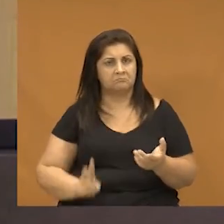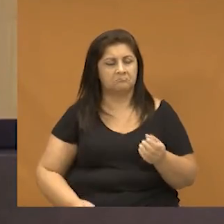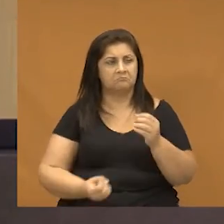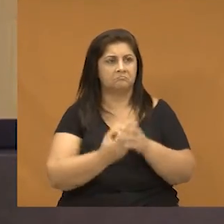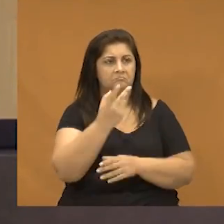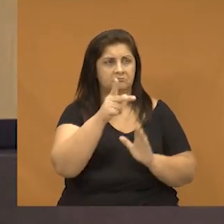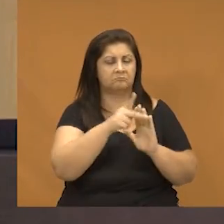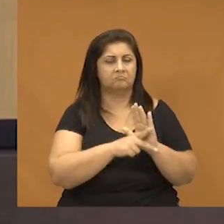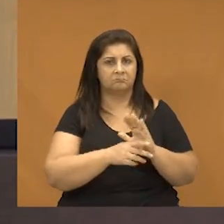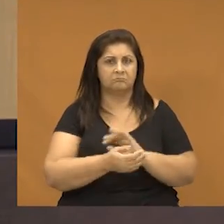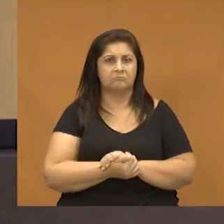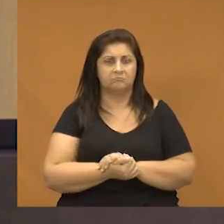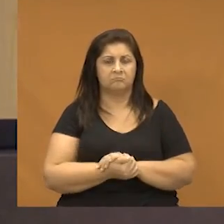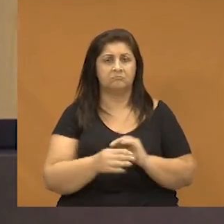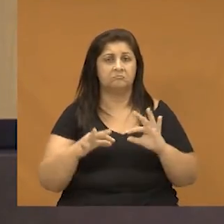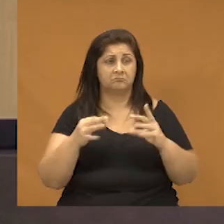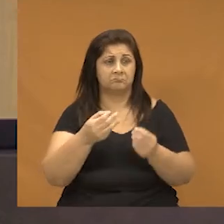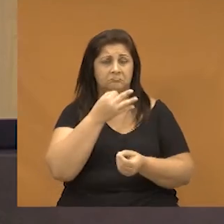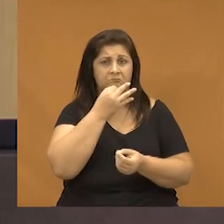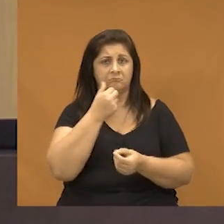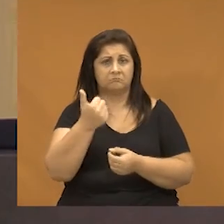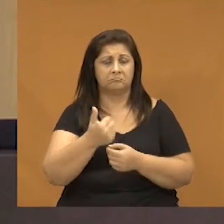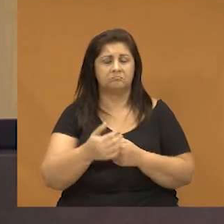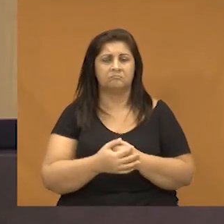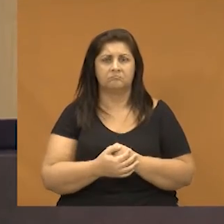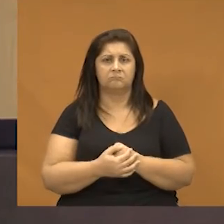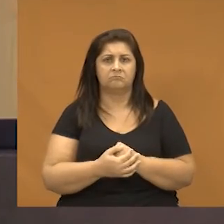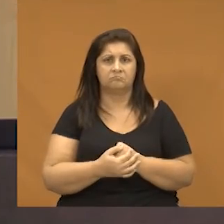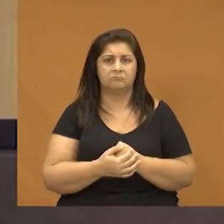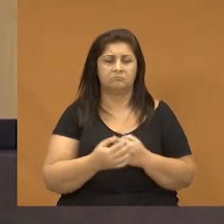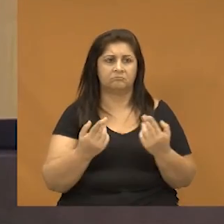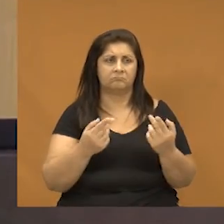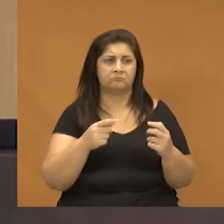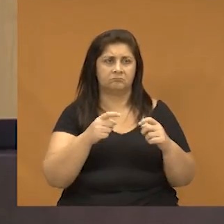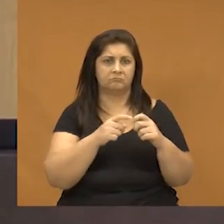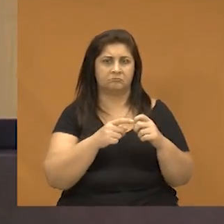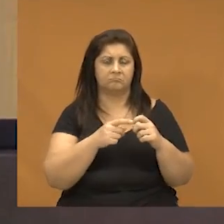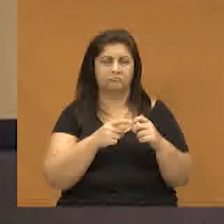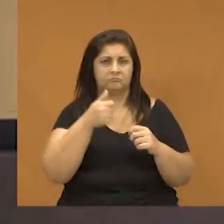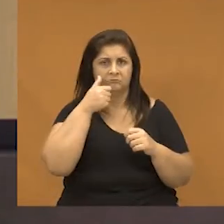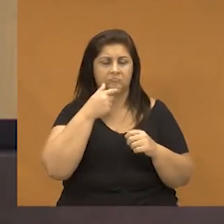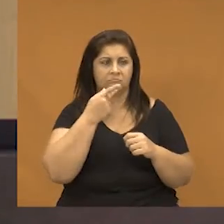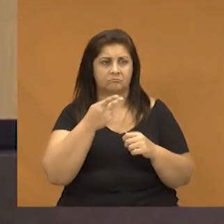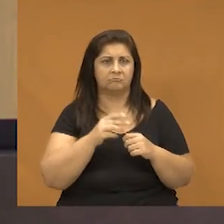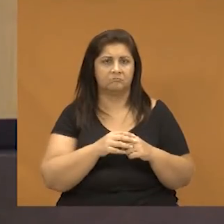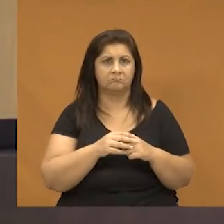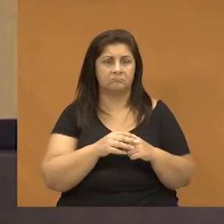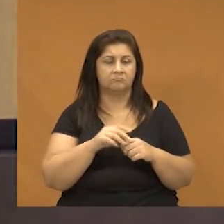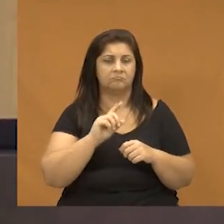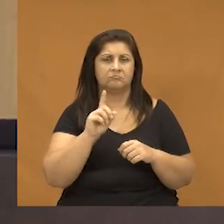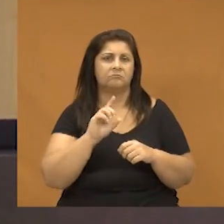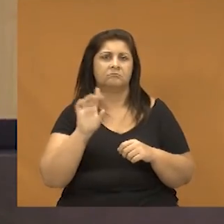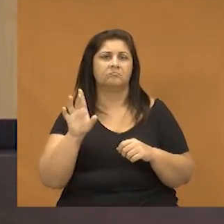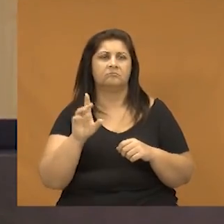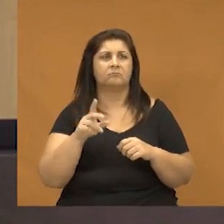Todos fizeram grandes comentários aqui. E levando em consideração o que a doutora Márcia falou, vai ser seletivo, não é simplesmente a